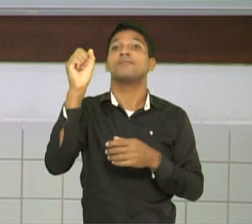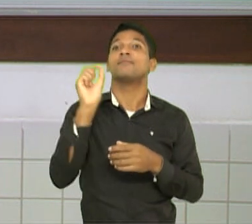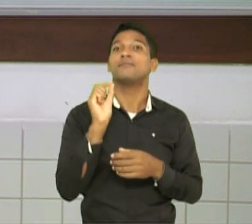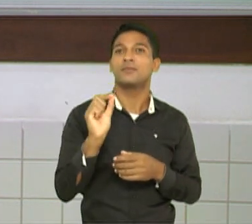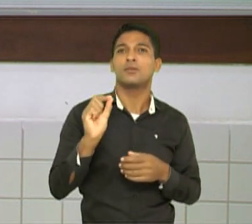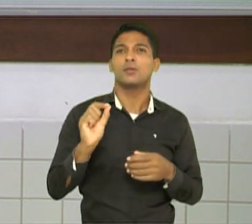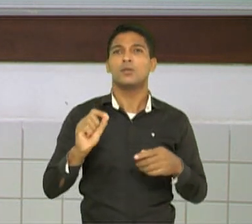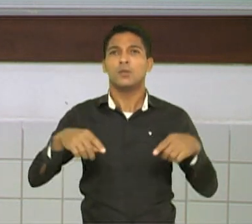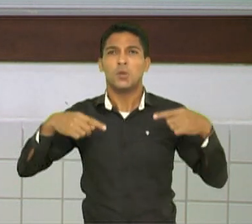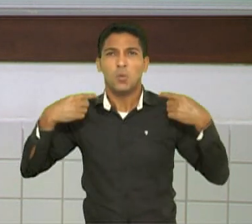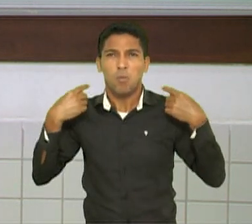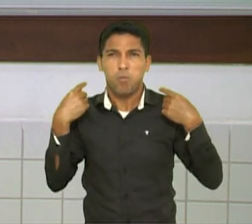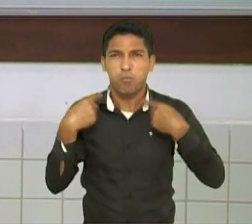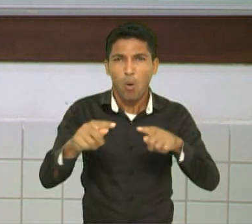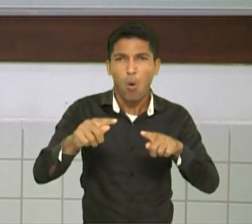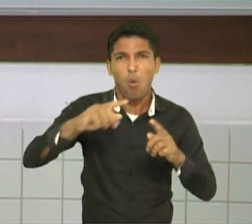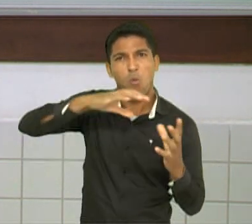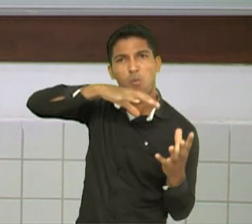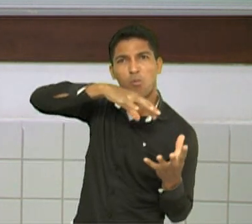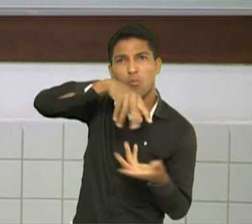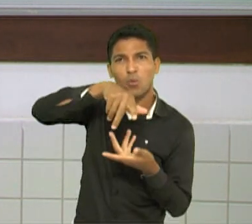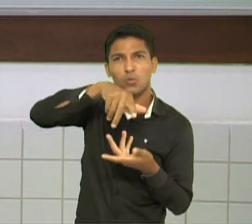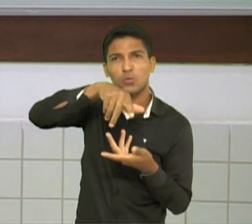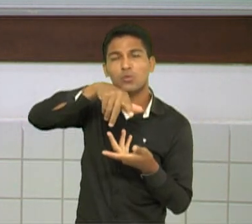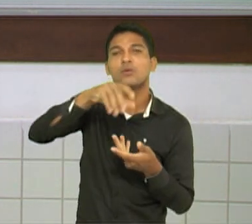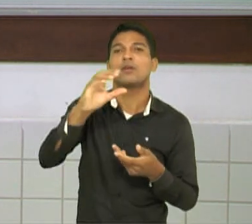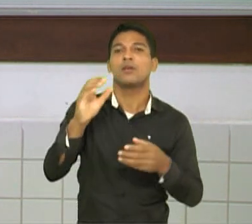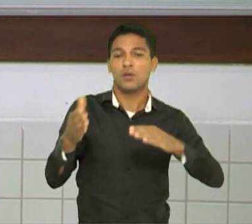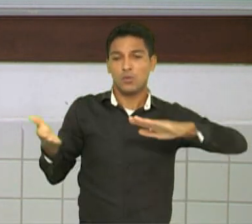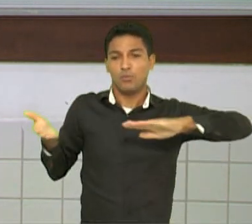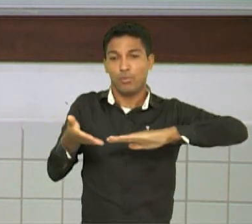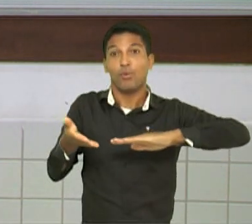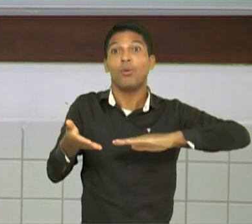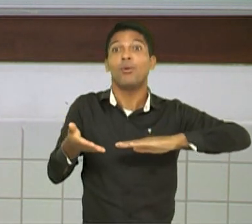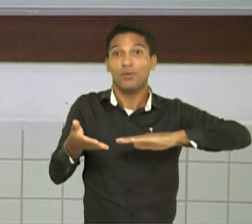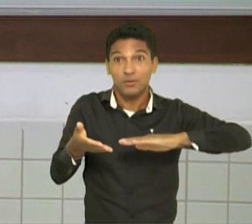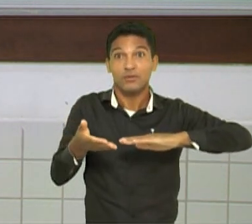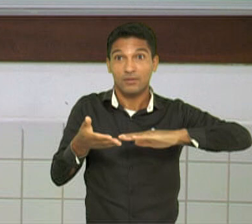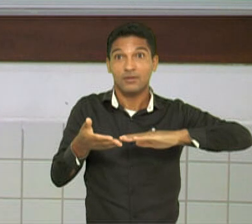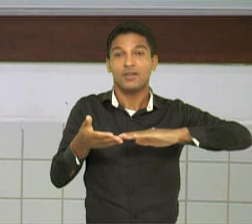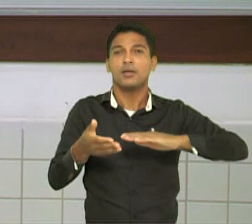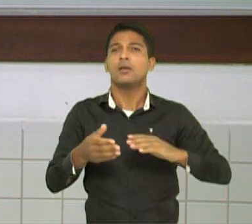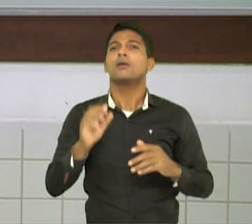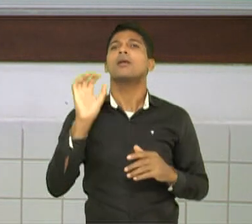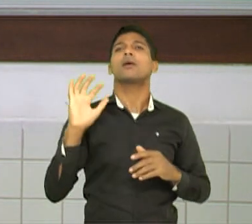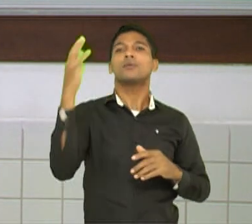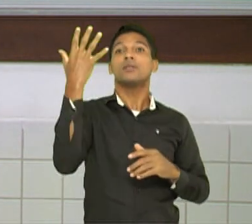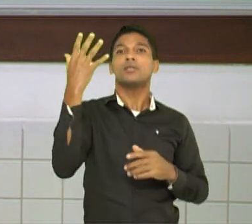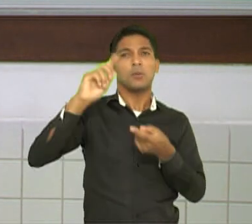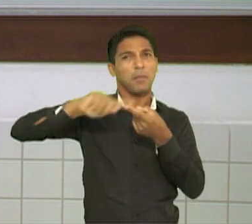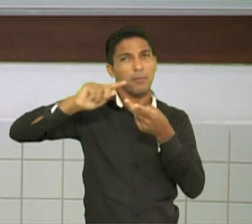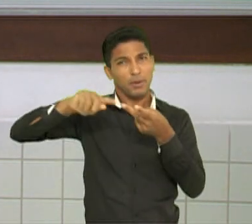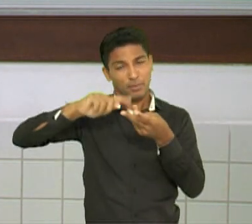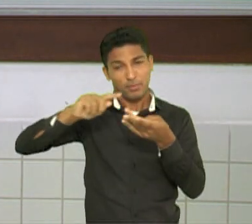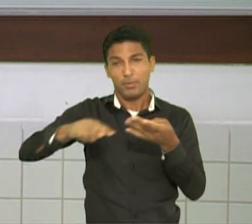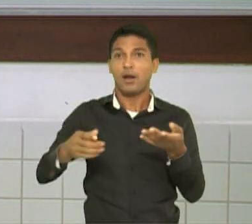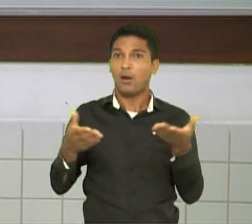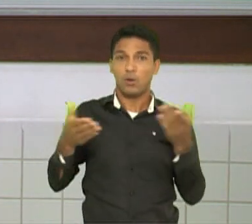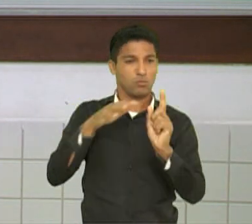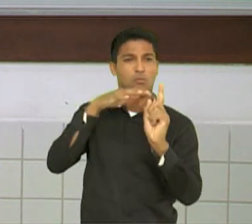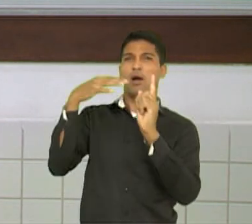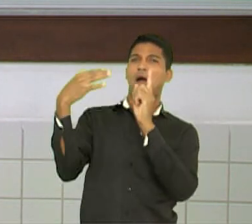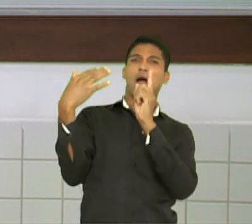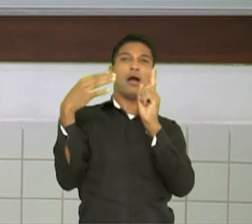os desafios do mundo contemporâneo, sobre tudo o que está acontecendo no mundo ao nosso